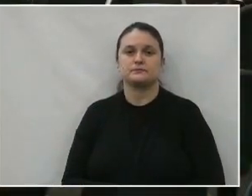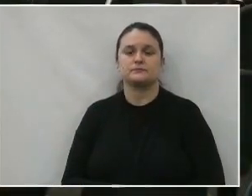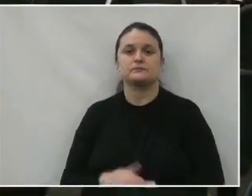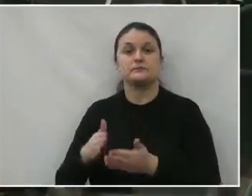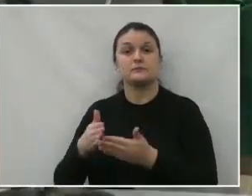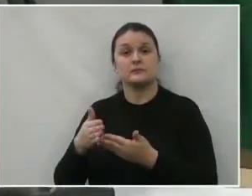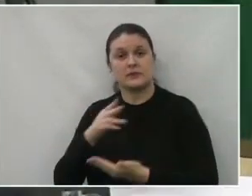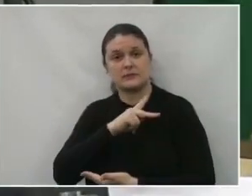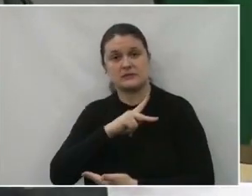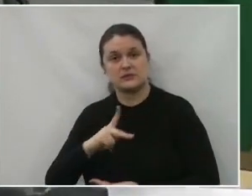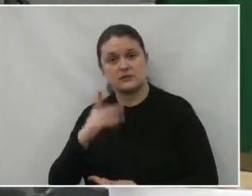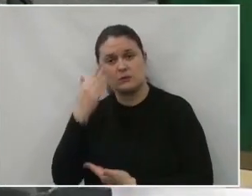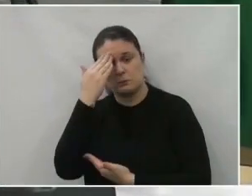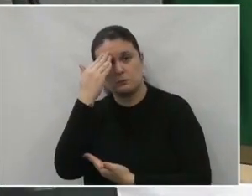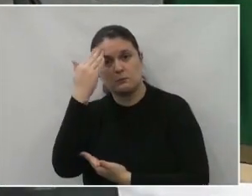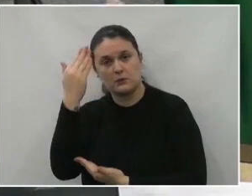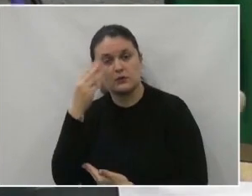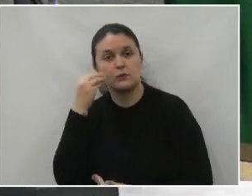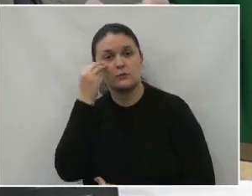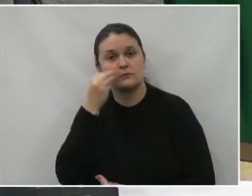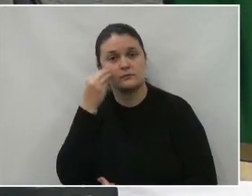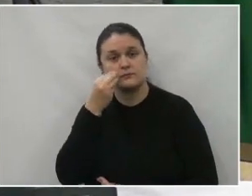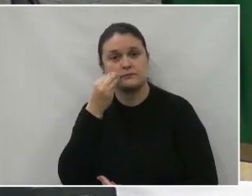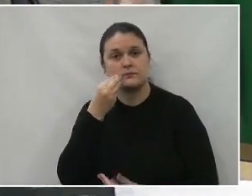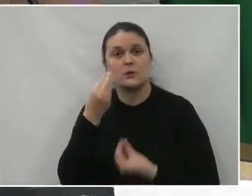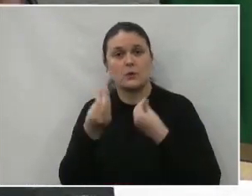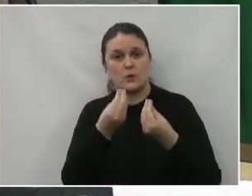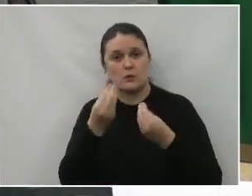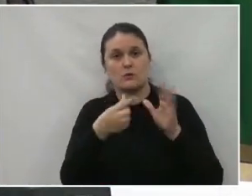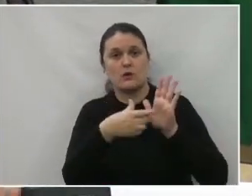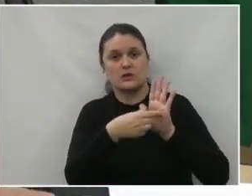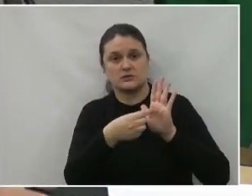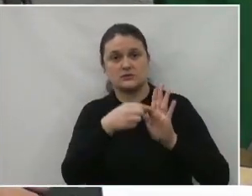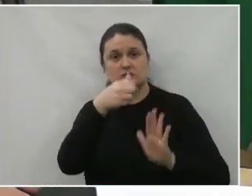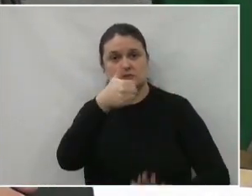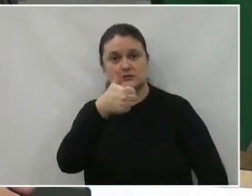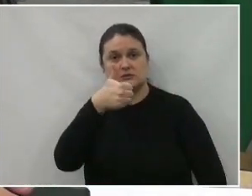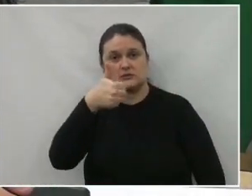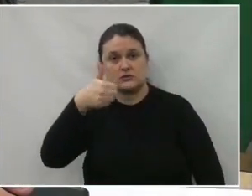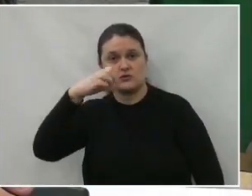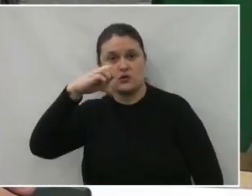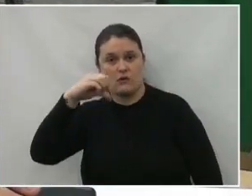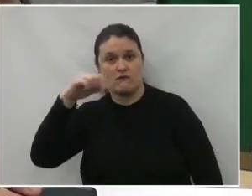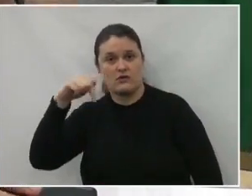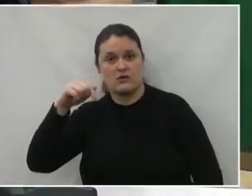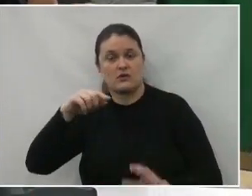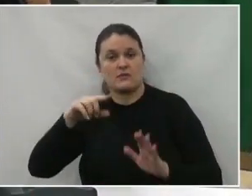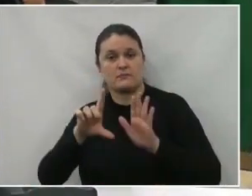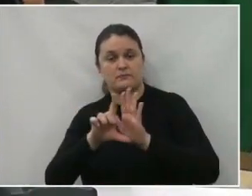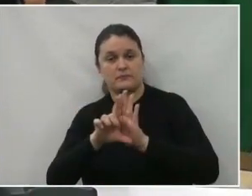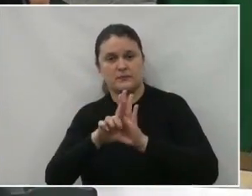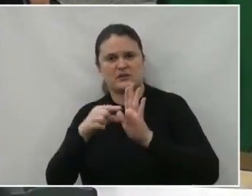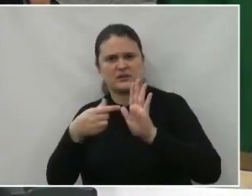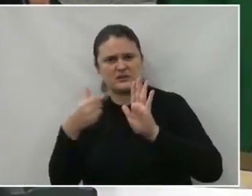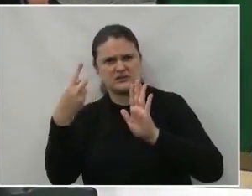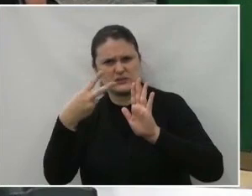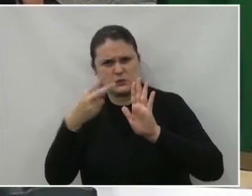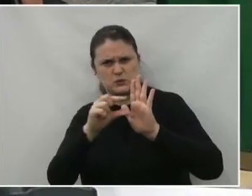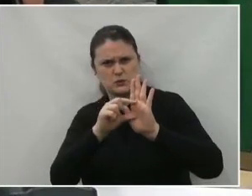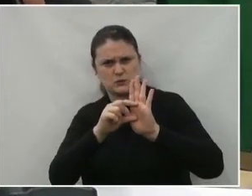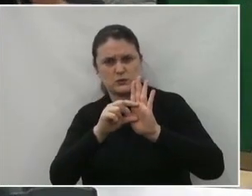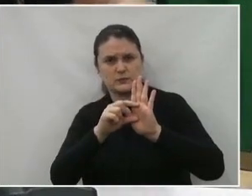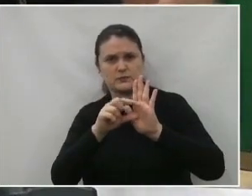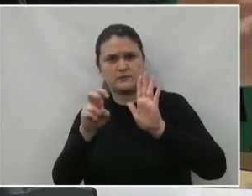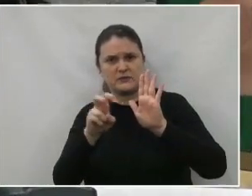Senhor presidente, muito obrigado pela oportunidade. Conforme o artigo 119 desta Casa de Leis, o parágrafo 2º, no seu